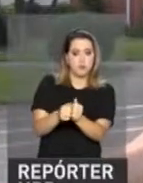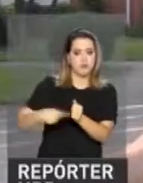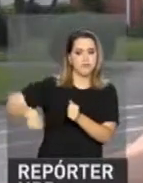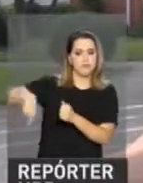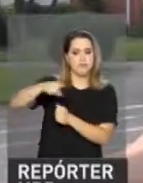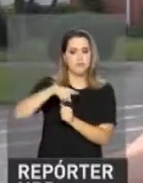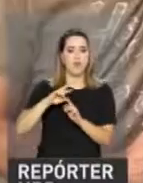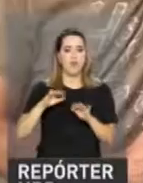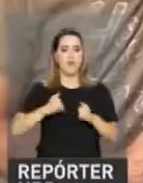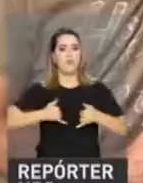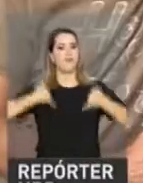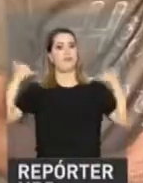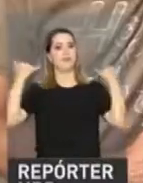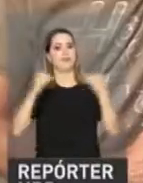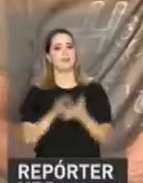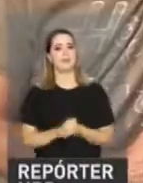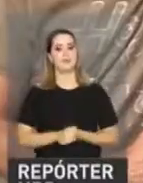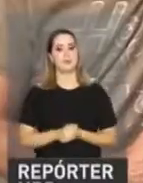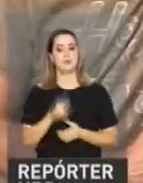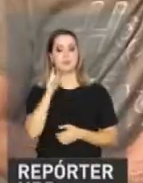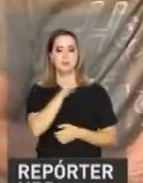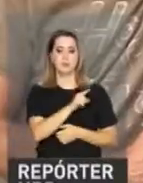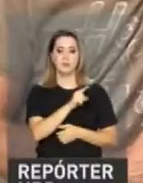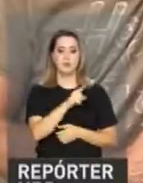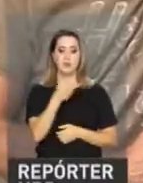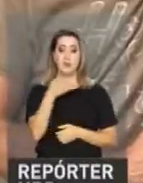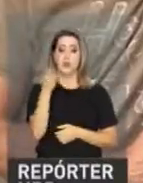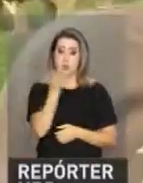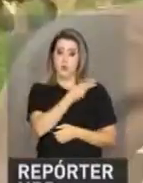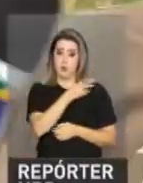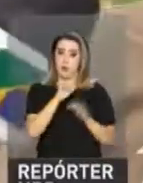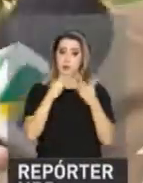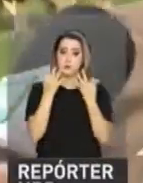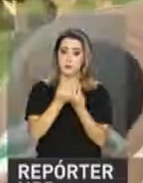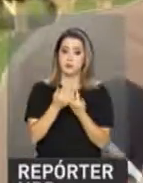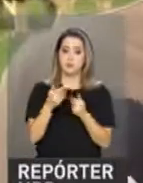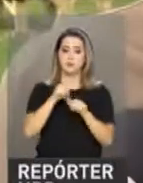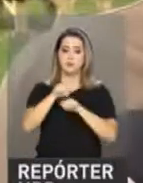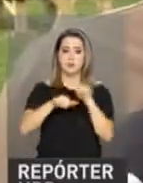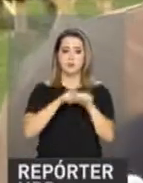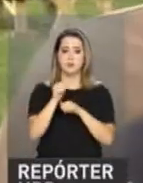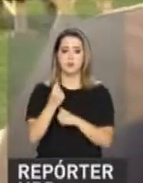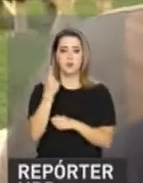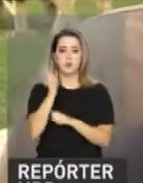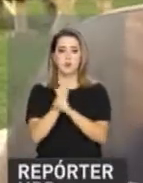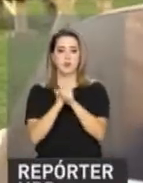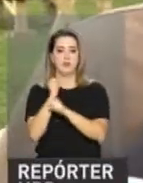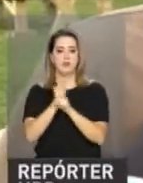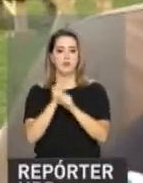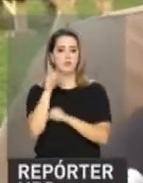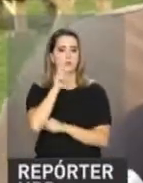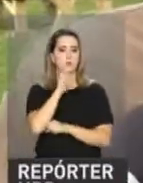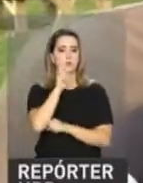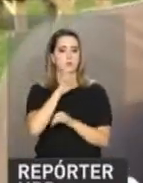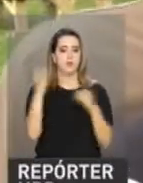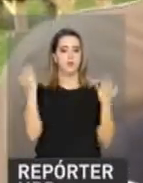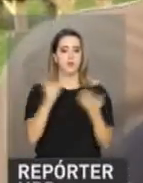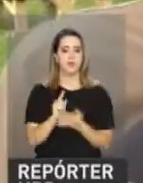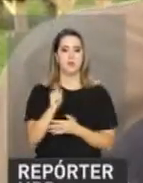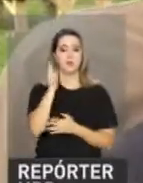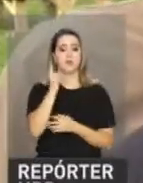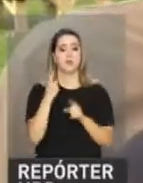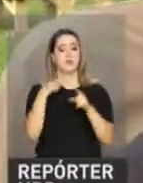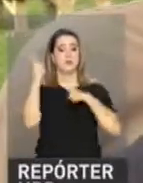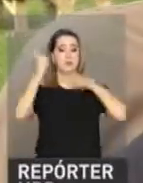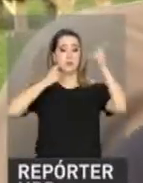ter uma festa com eles. Arnaldo mudou para os Estados Unidos para estudar inglês há pouco mais de um ano. Agora, uma das